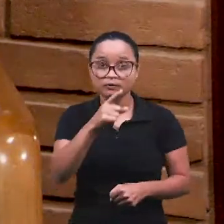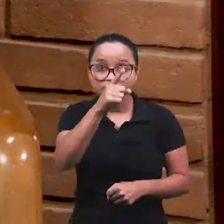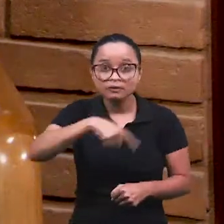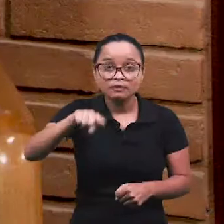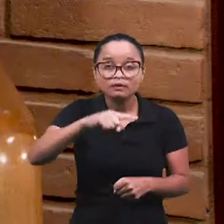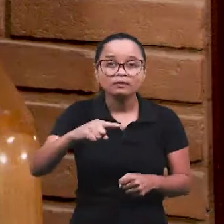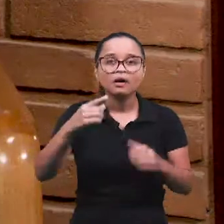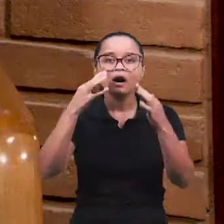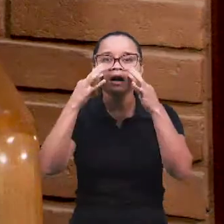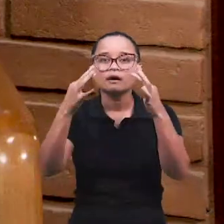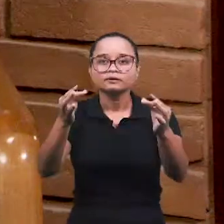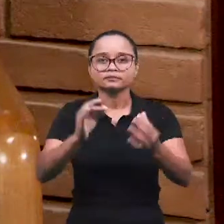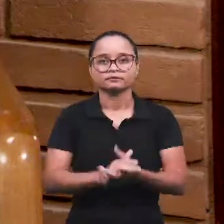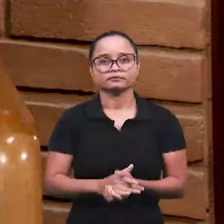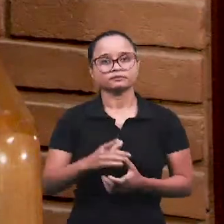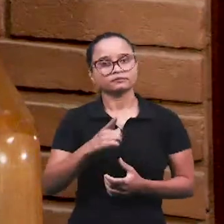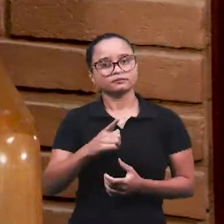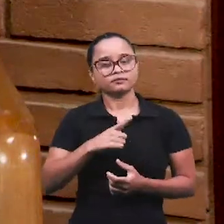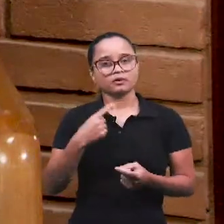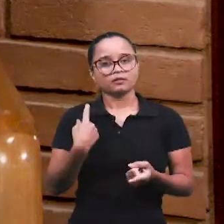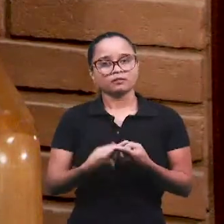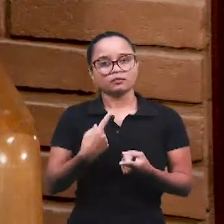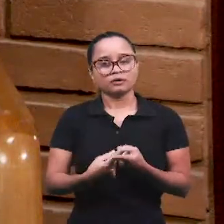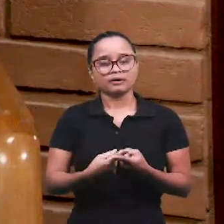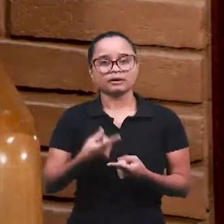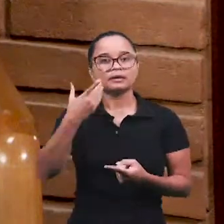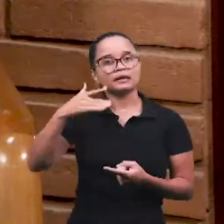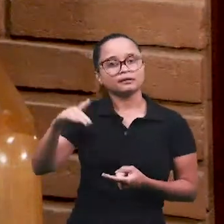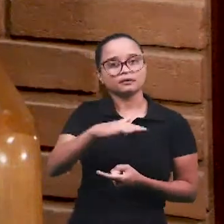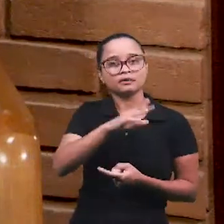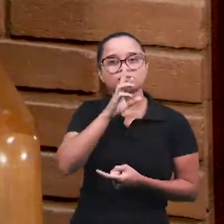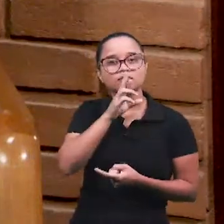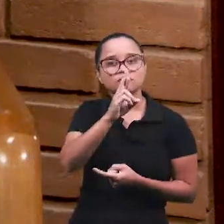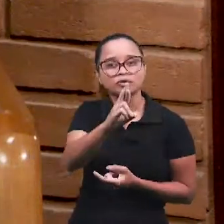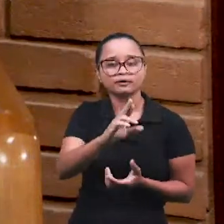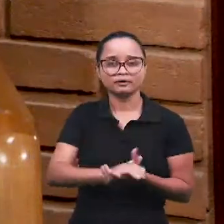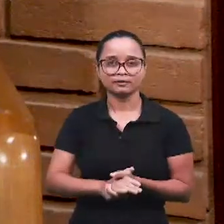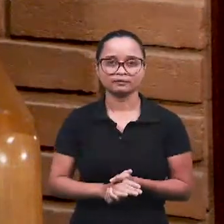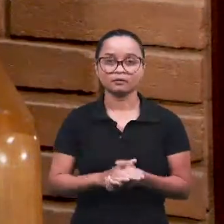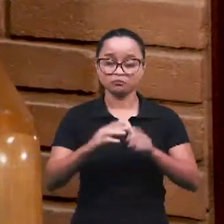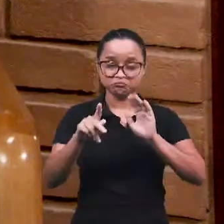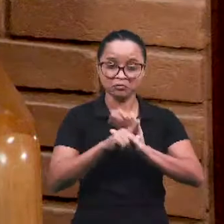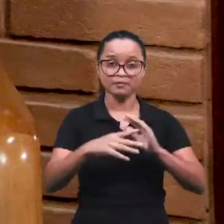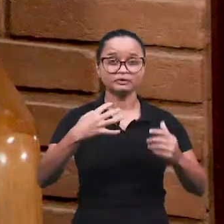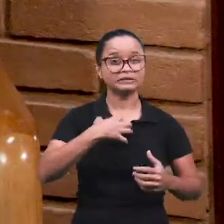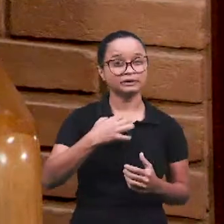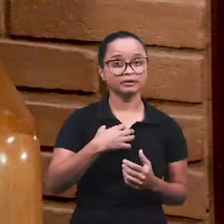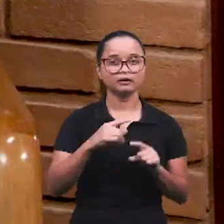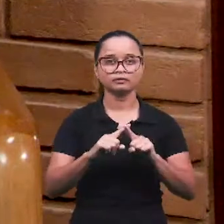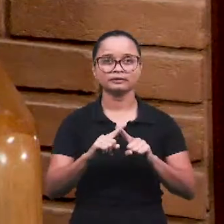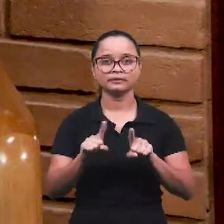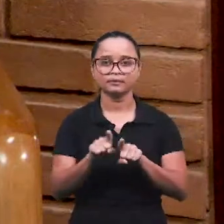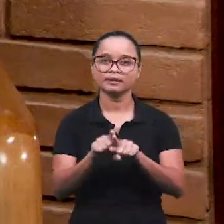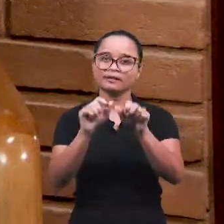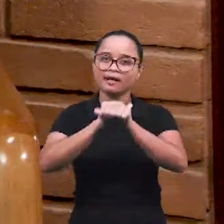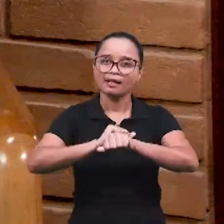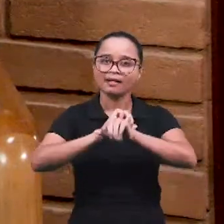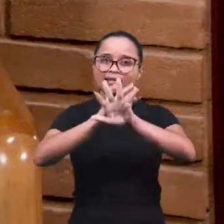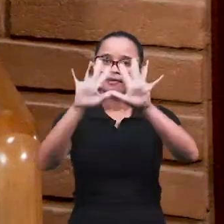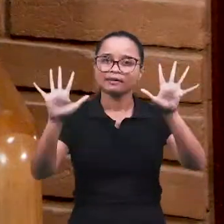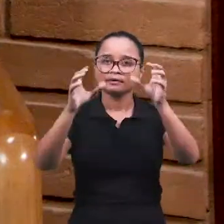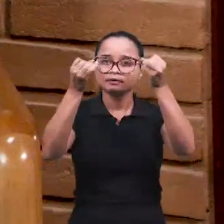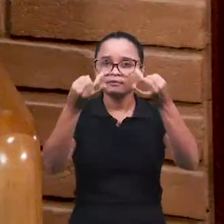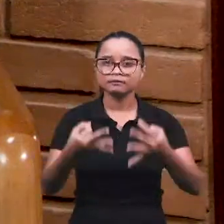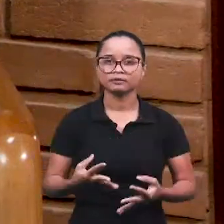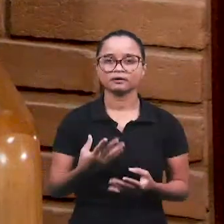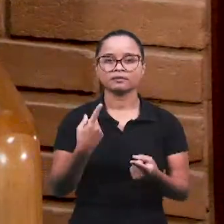bem atenção como uma criança é capaz de responder com suas próprias palavras e de uma forma tão clara, tão bem